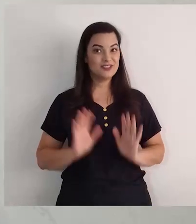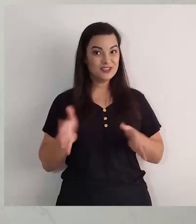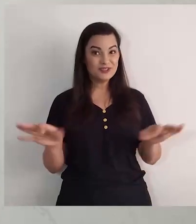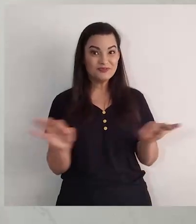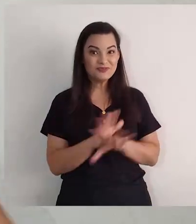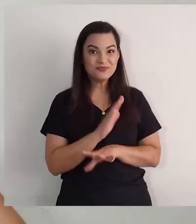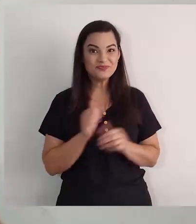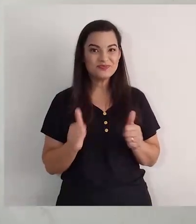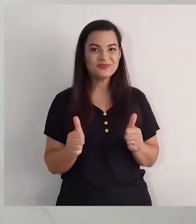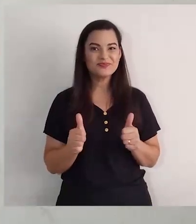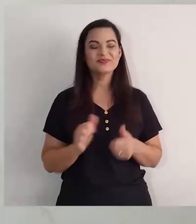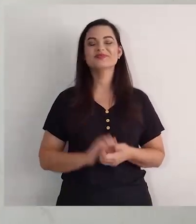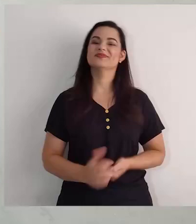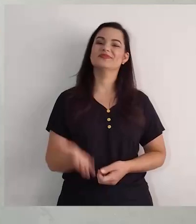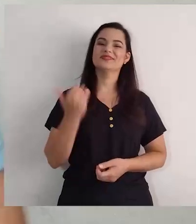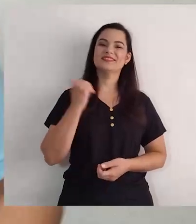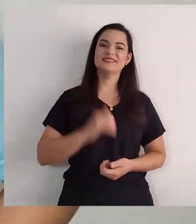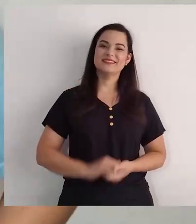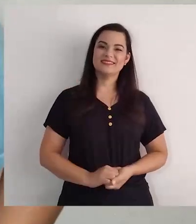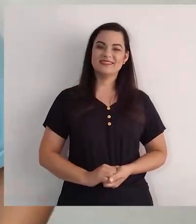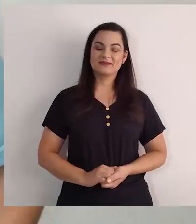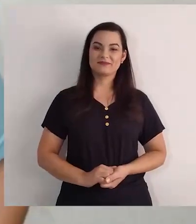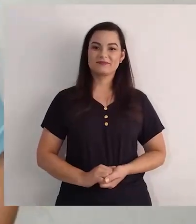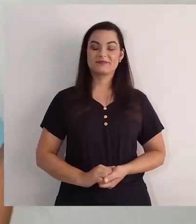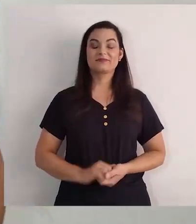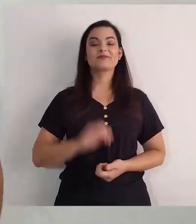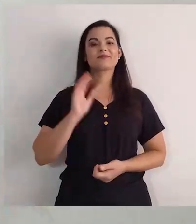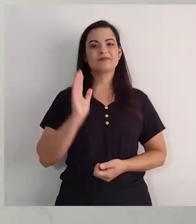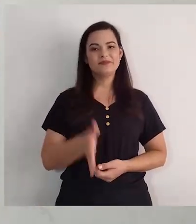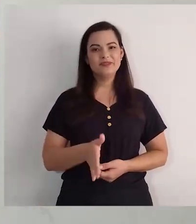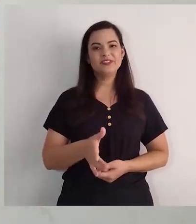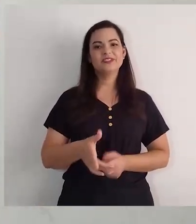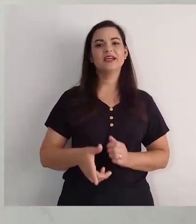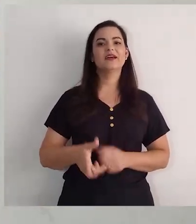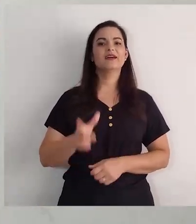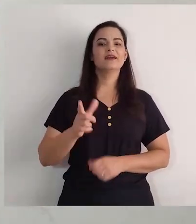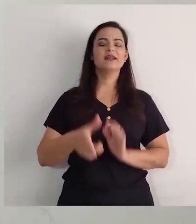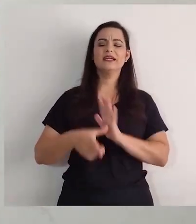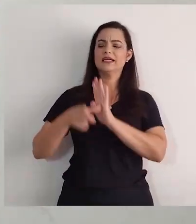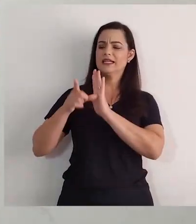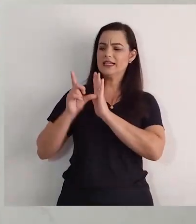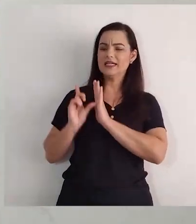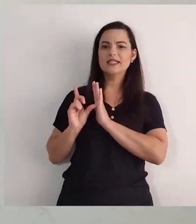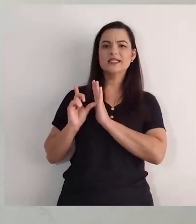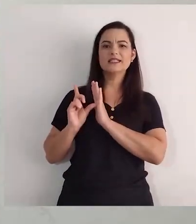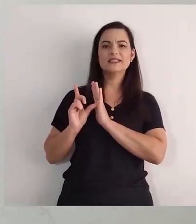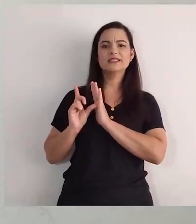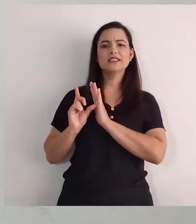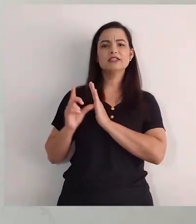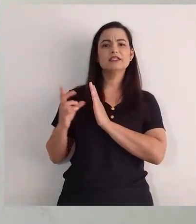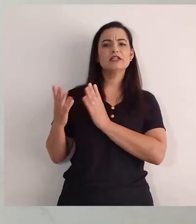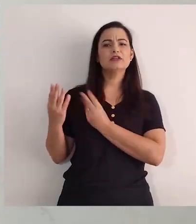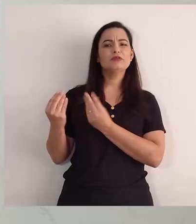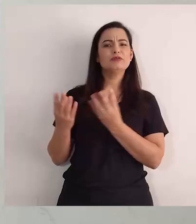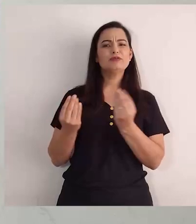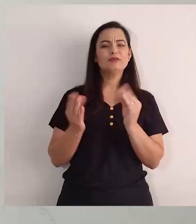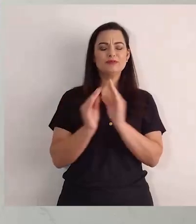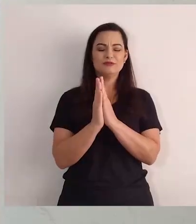Anotado? Então vamos lá. Tivemos muitos livros que fizeram parte da